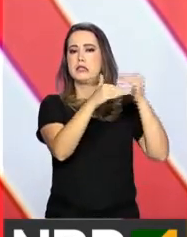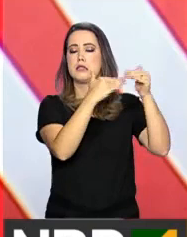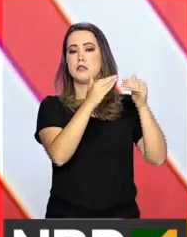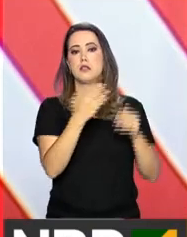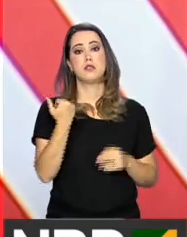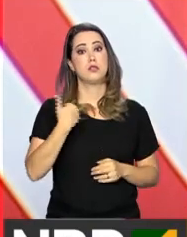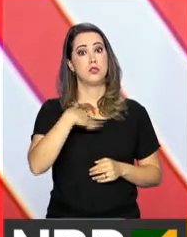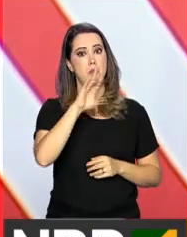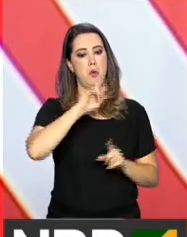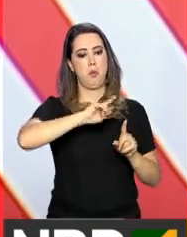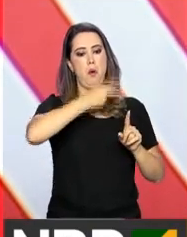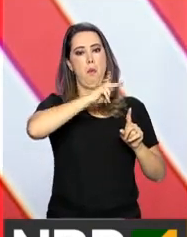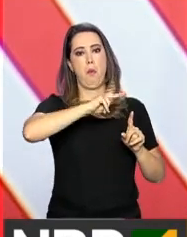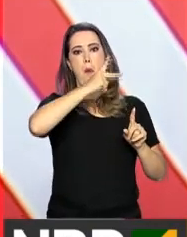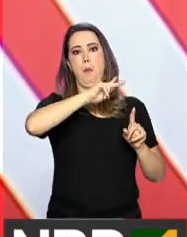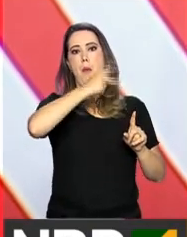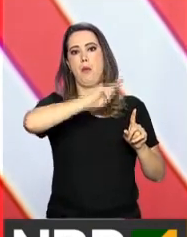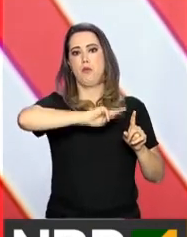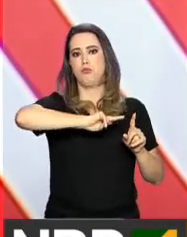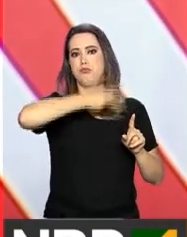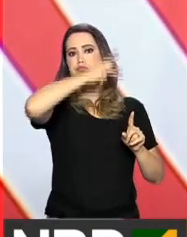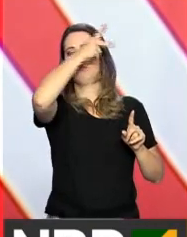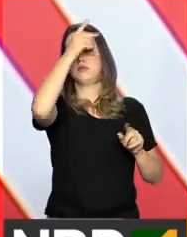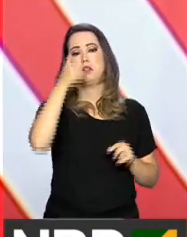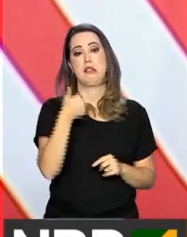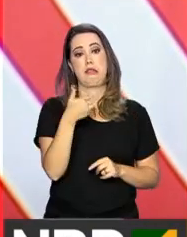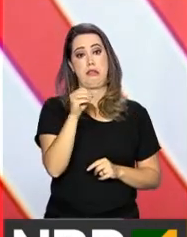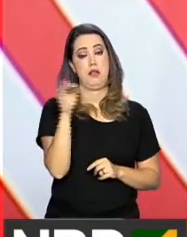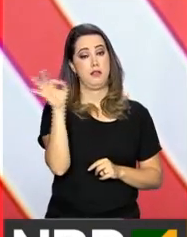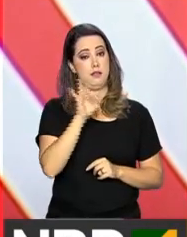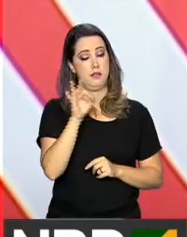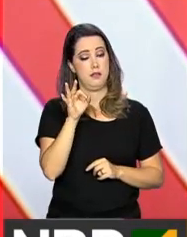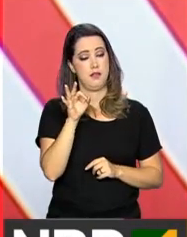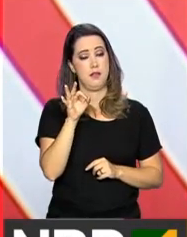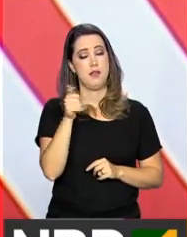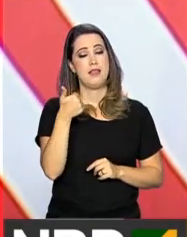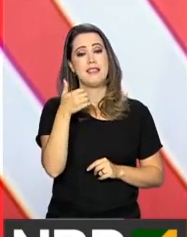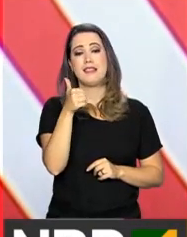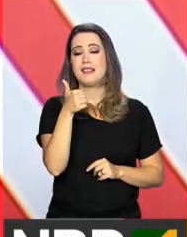mais de 10 vezes. Aliás, segundo investimentos